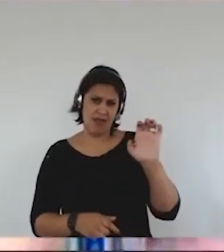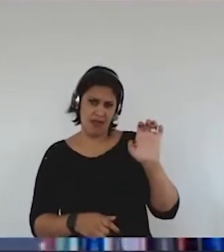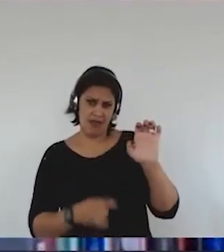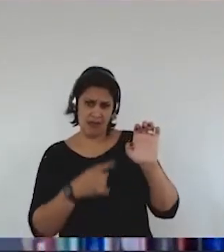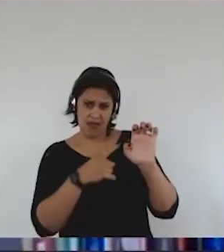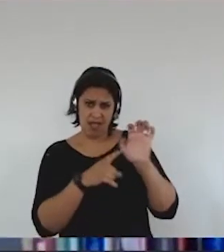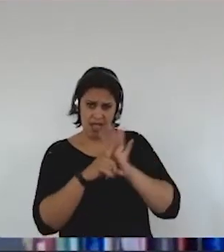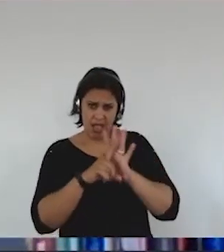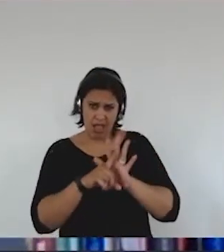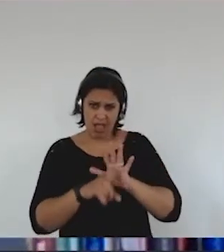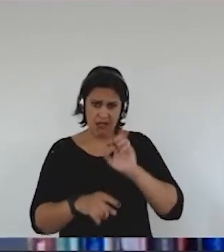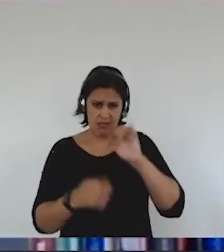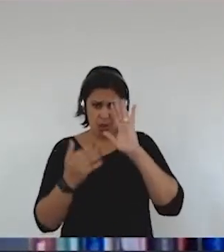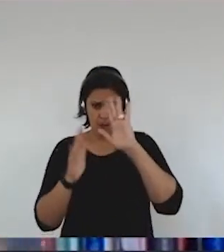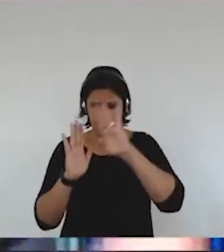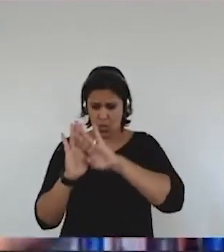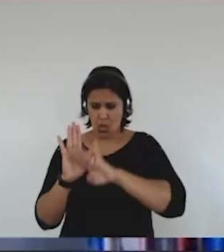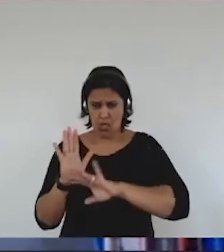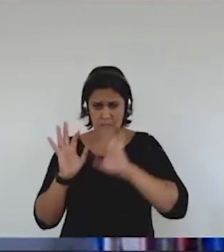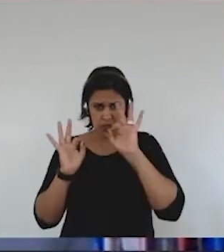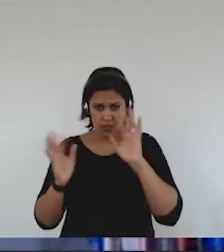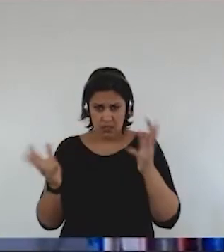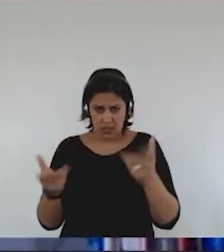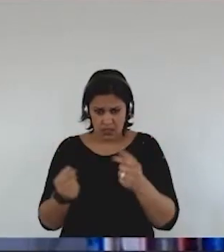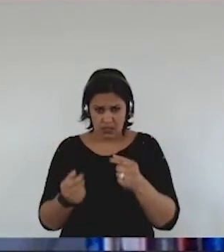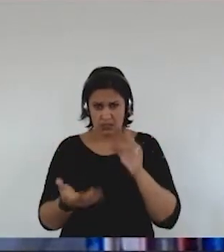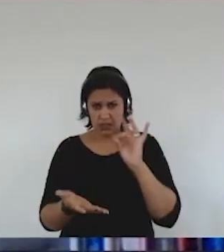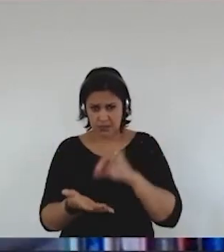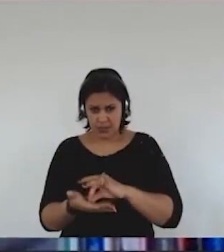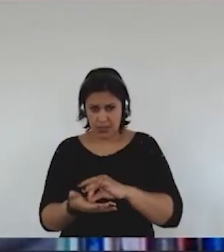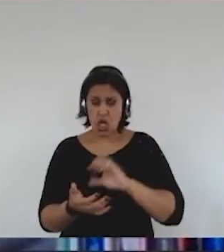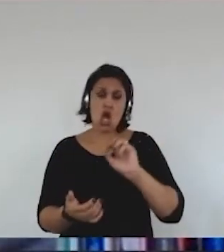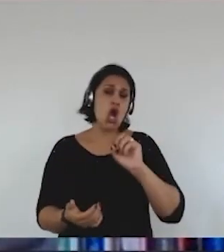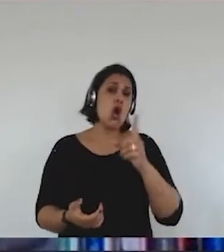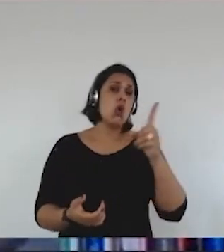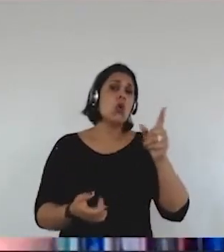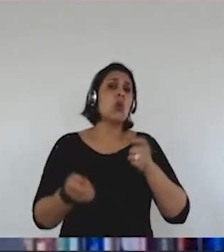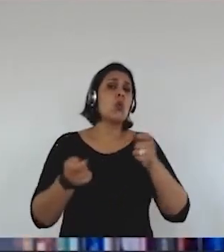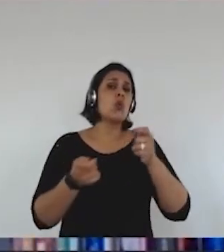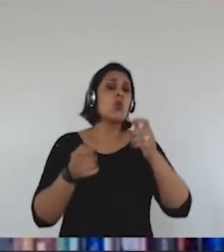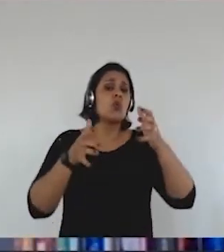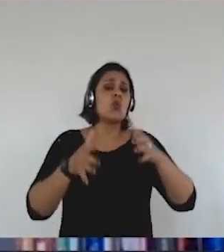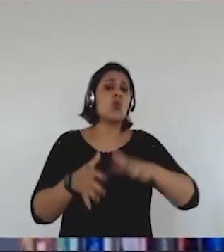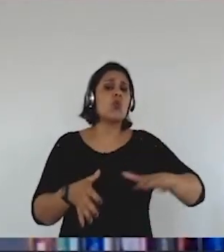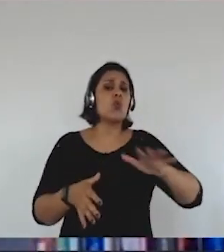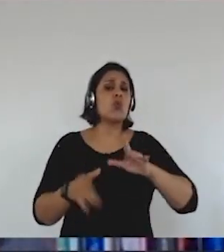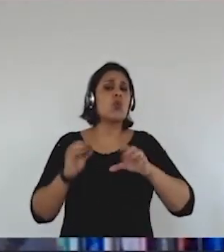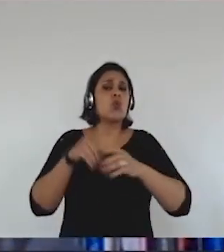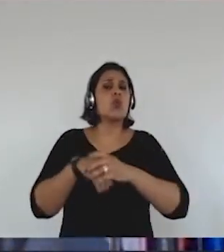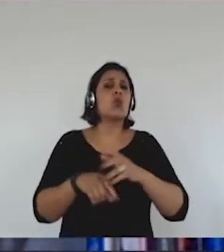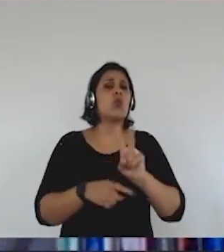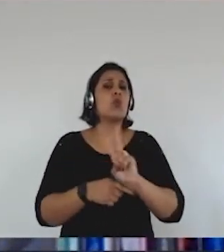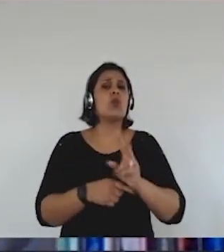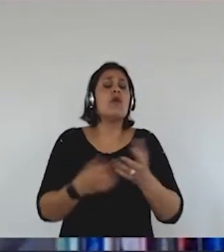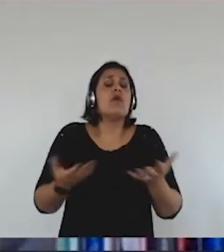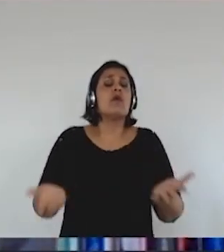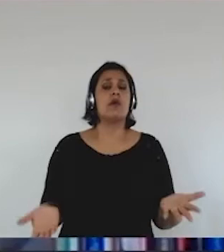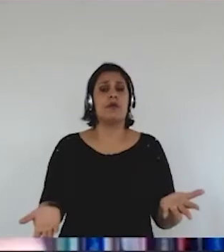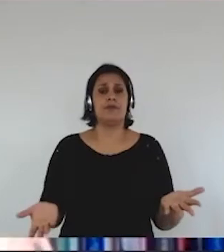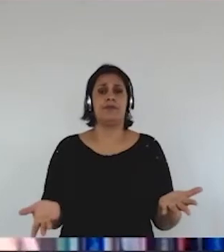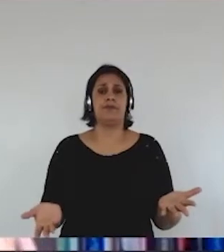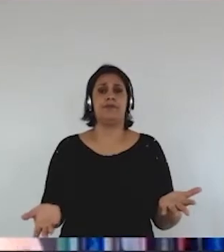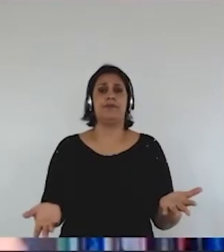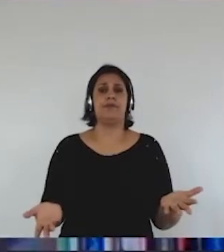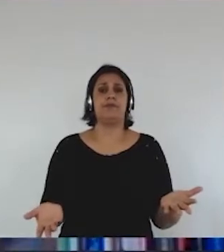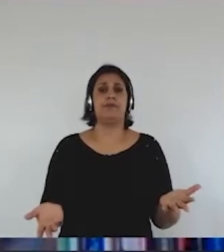se o programa é efetivo? A controladoria do ente federativo fiscalizar? A auditoria interna? Então, quando você